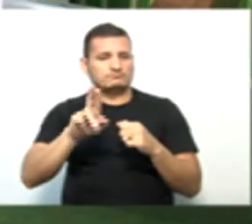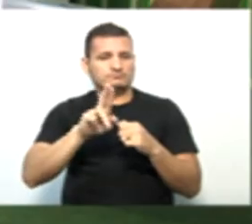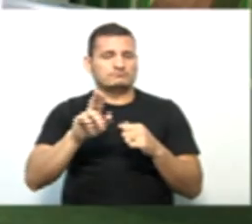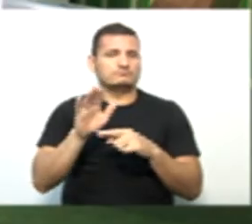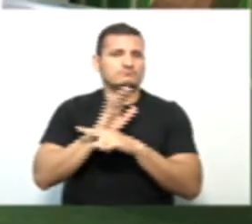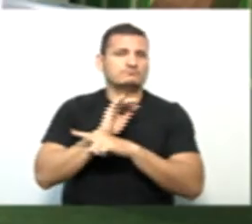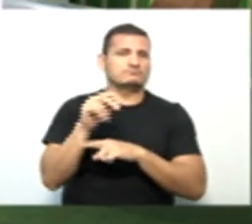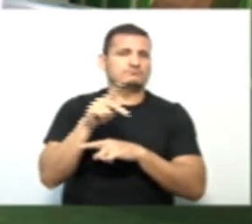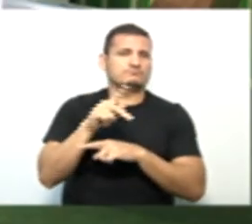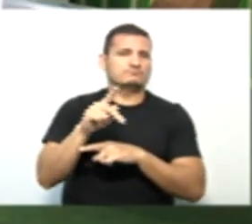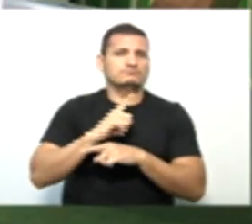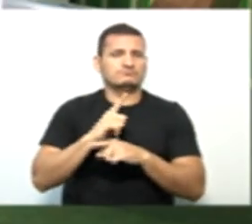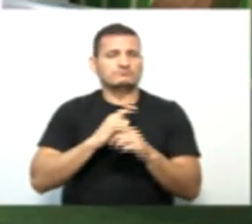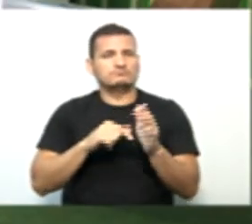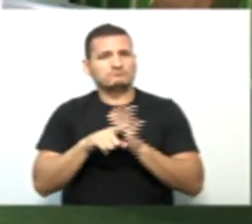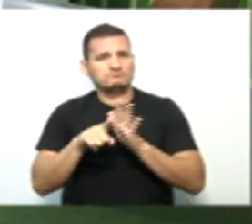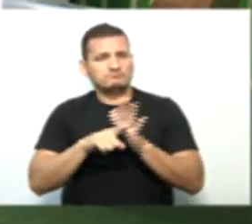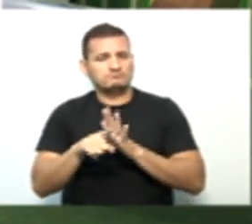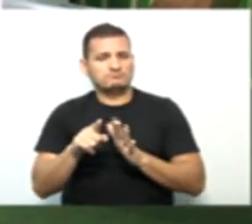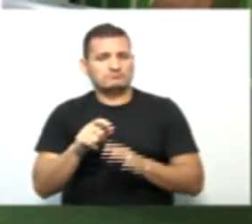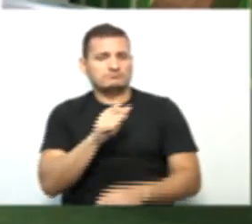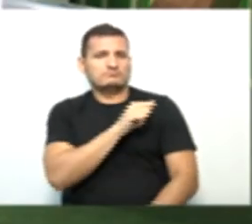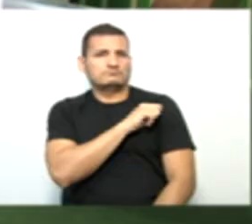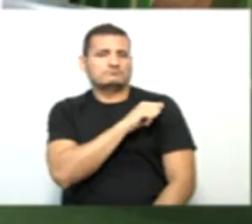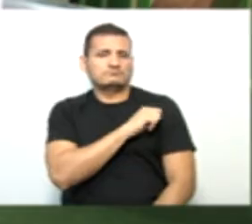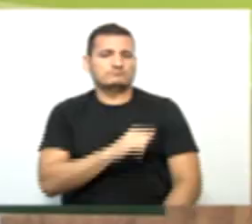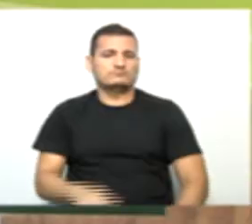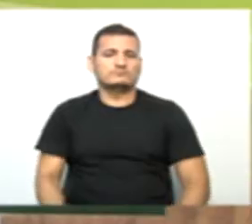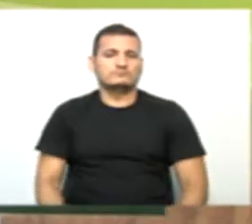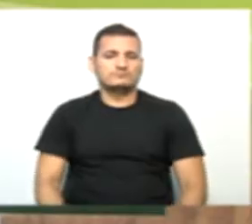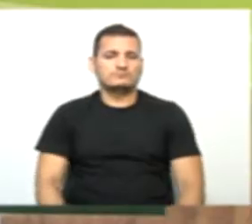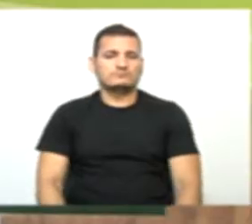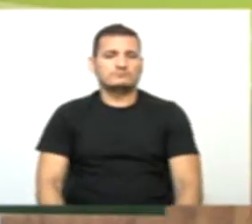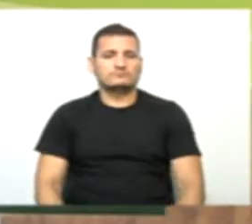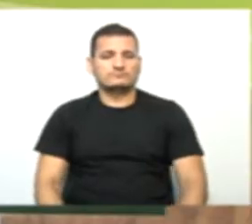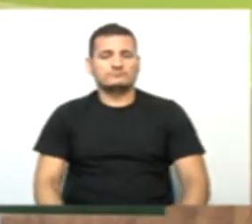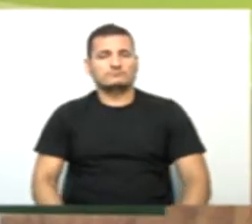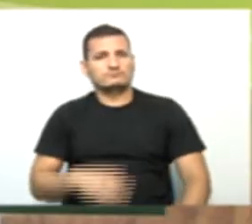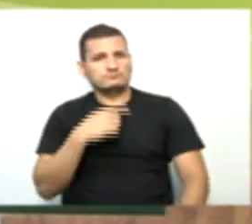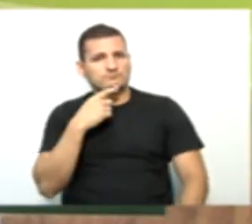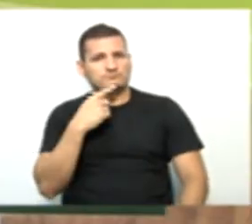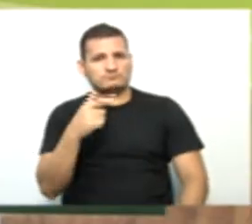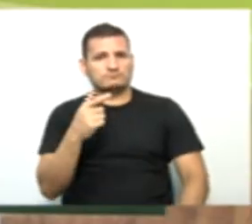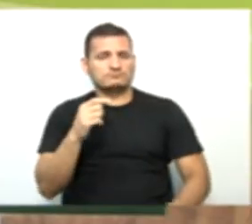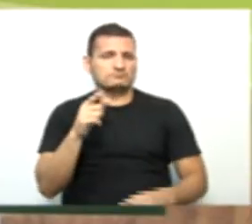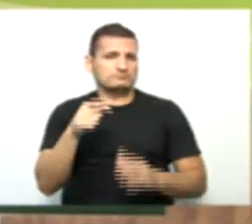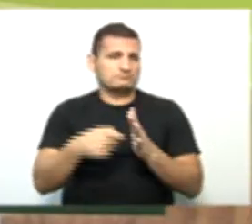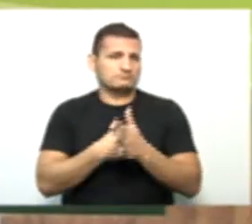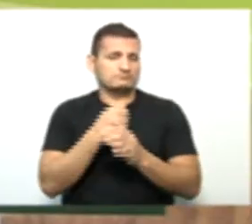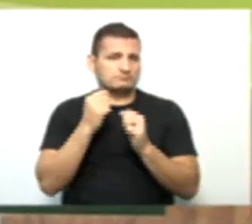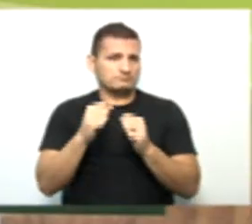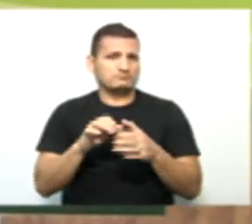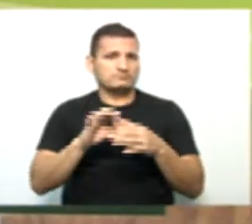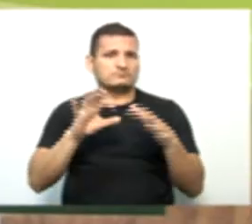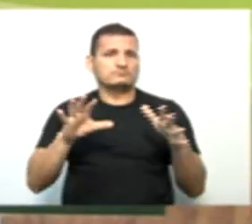alguma pergunta aí no nosso chat? Ainda não teve dúvidas, vocês podem mandar as dúvidas à vontade,